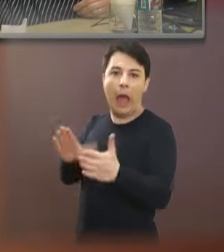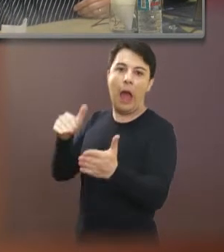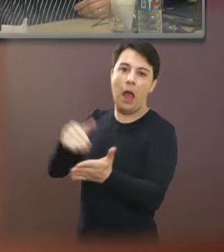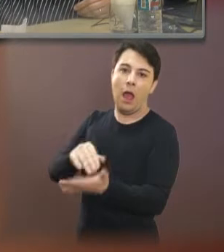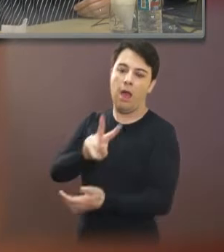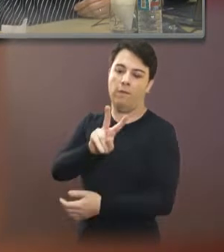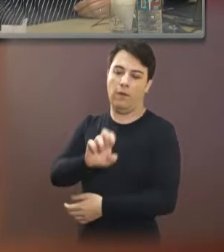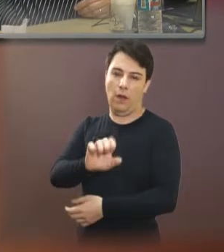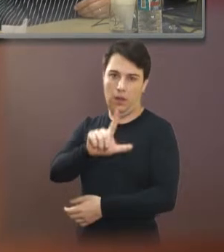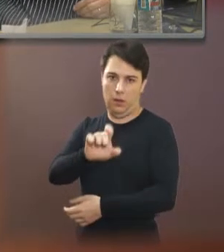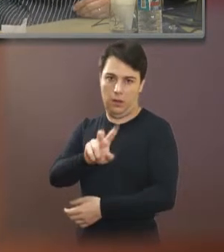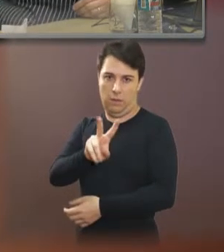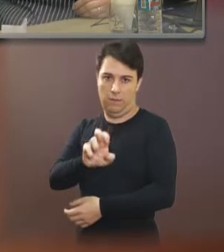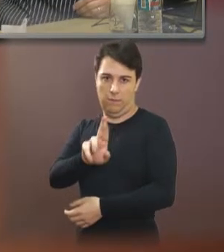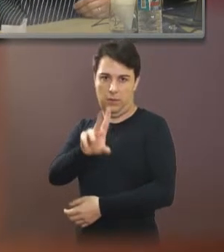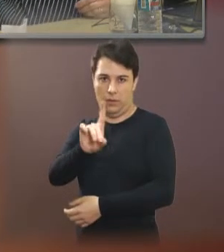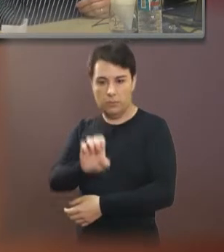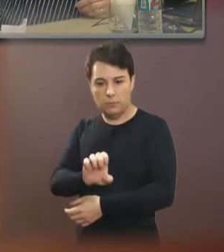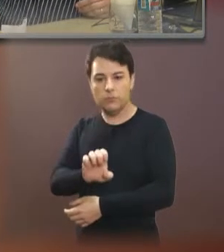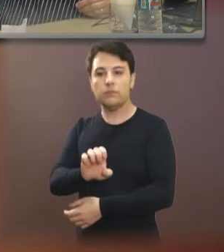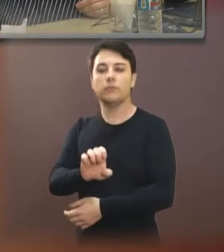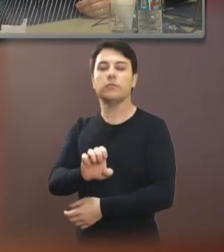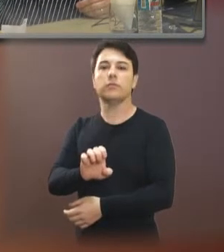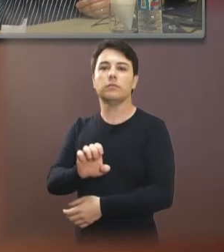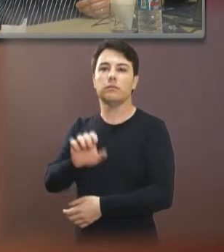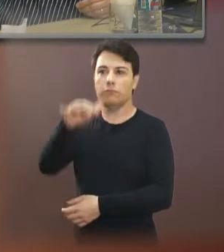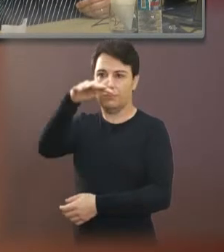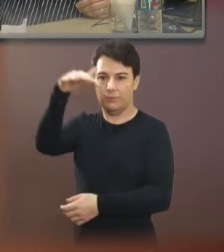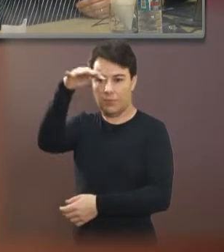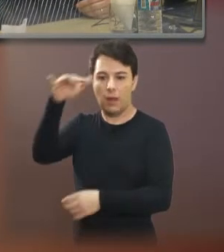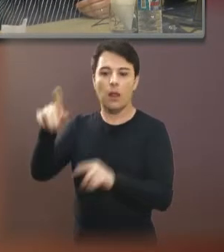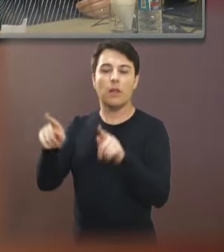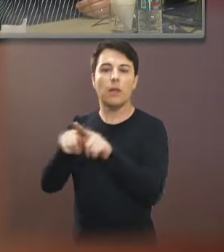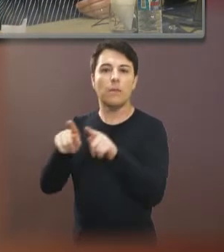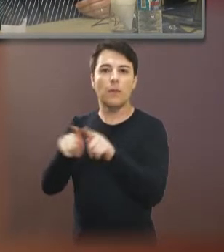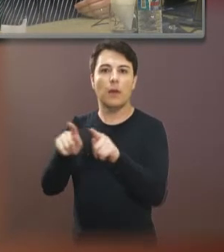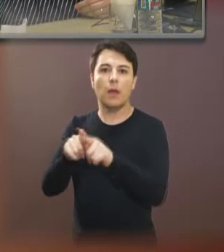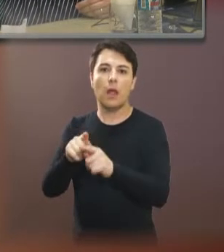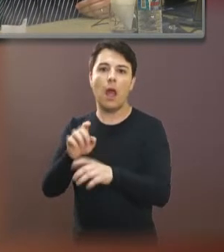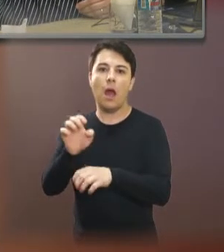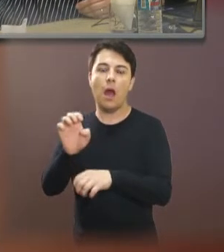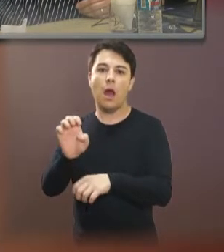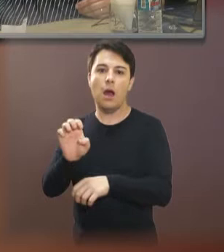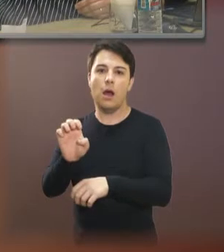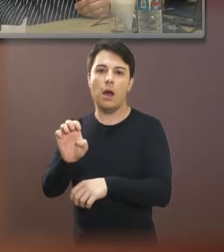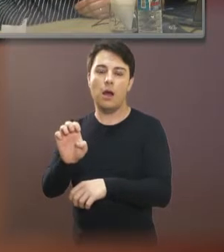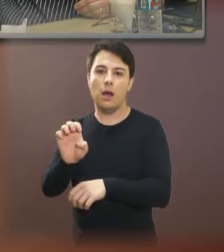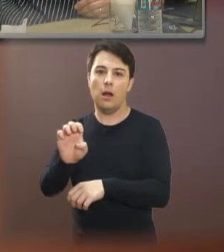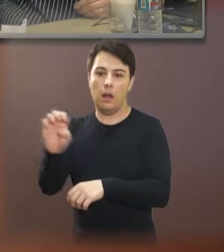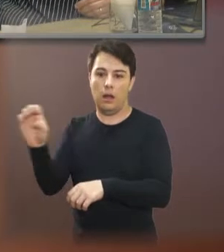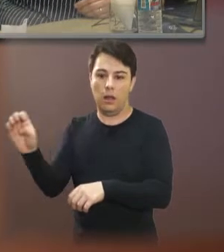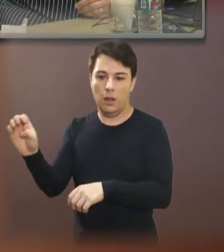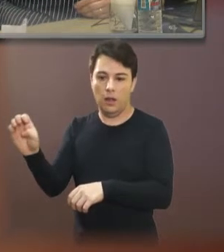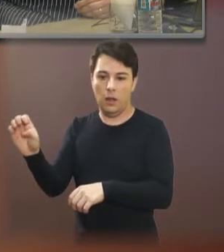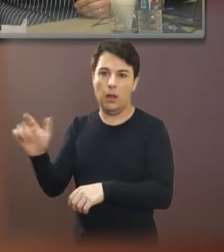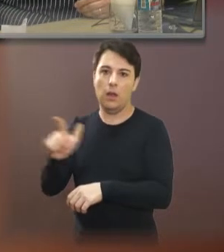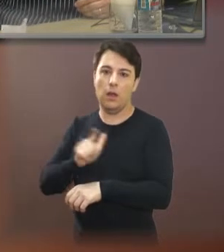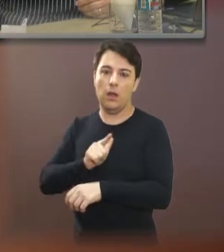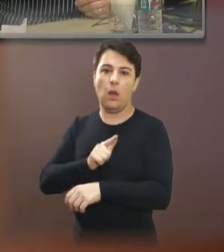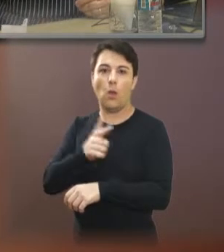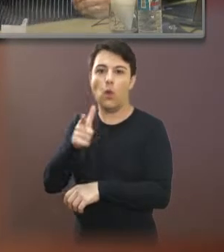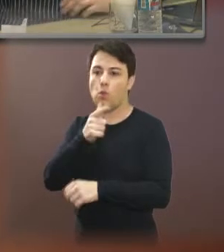Vale Verde em cima. E, para centralizado à esquerda, está o Córrego do Serralhau,